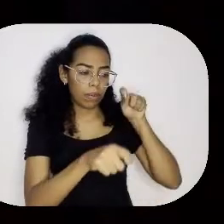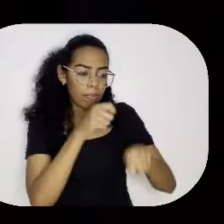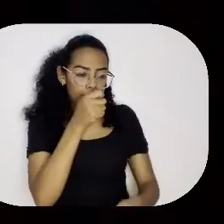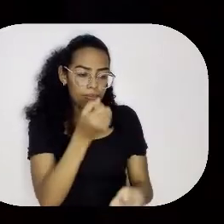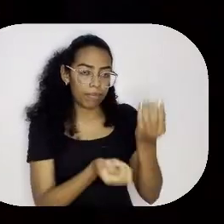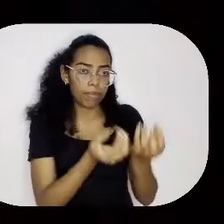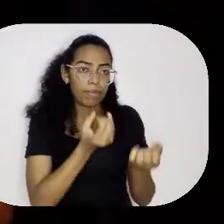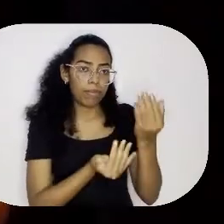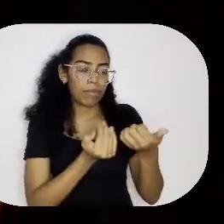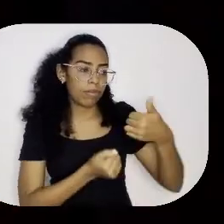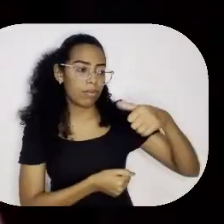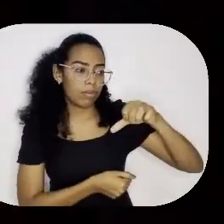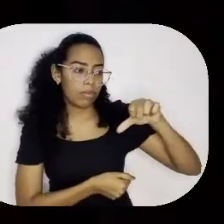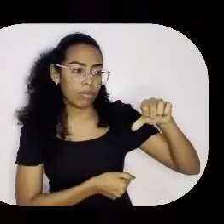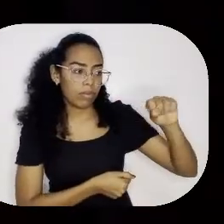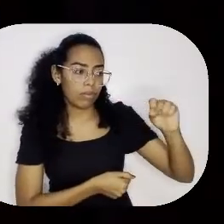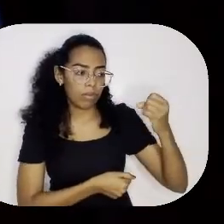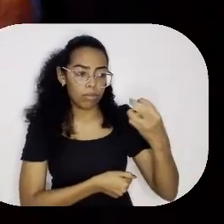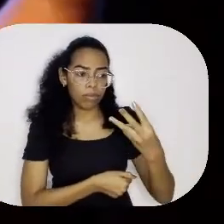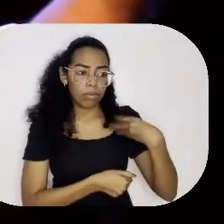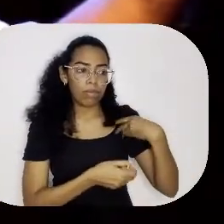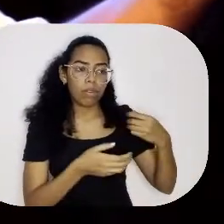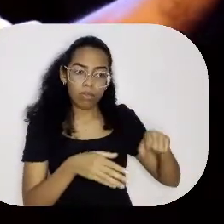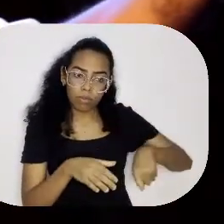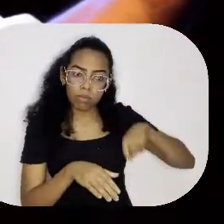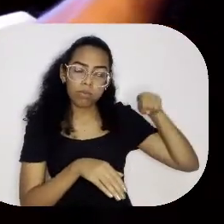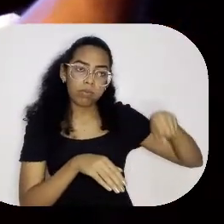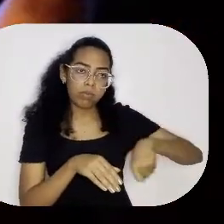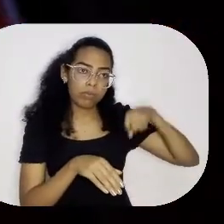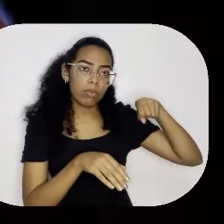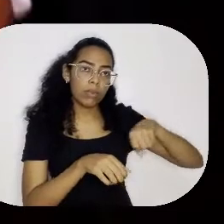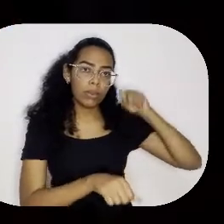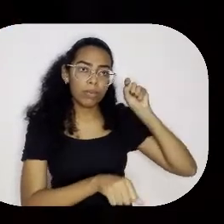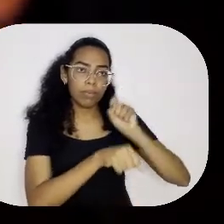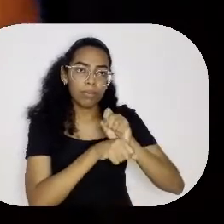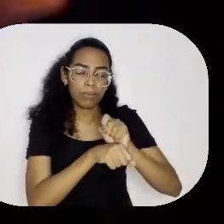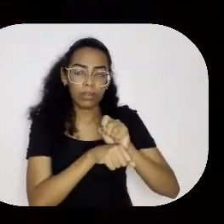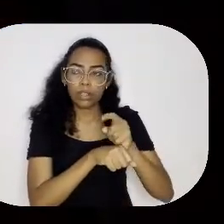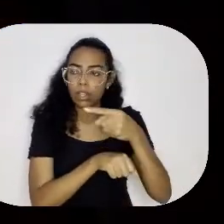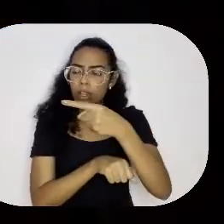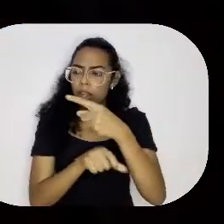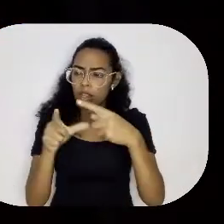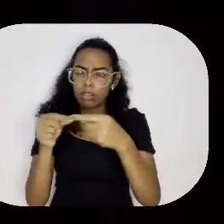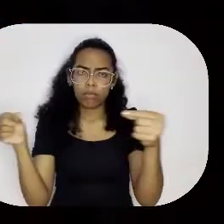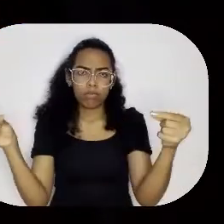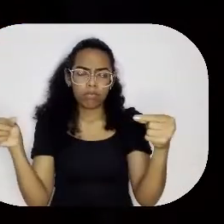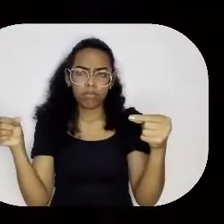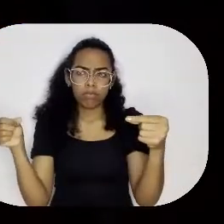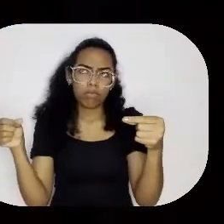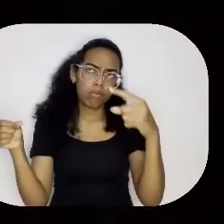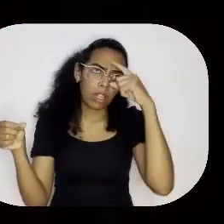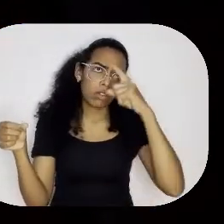no Texas, pegou fogo em 83, as máquinas não funcionavam mais, e veio assim sendo levado lá para... Ia para